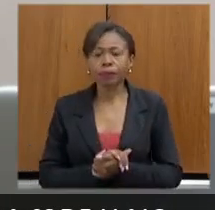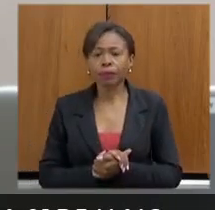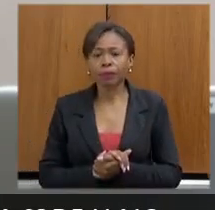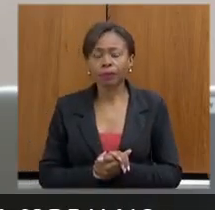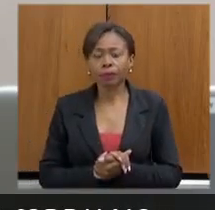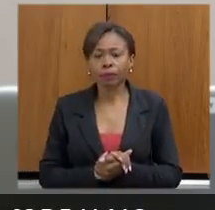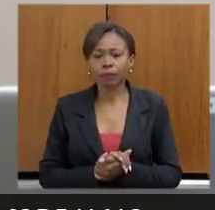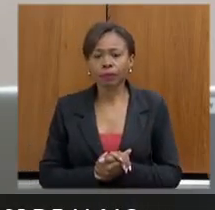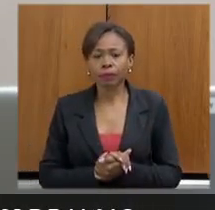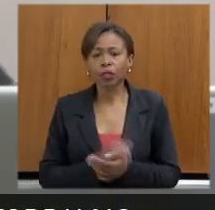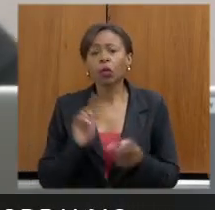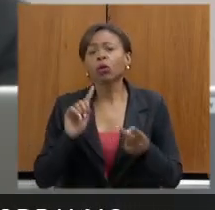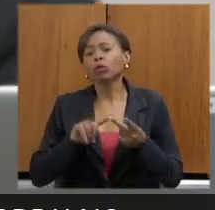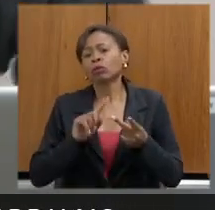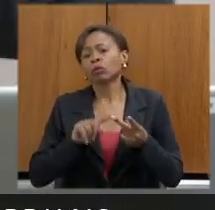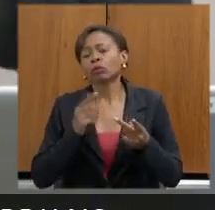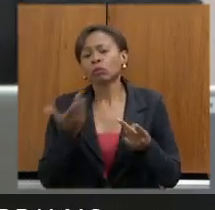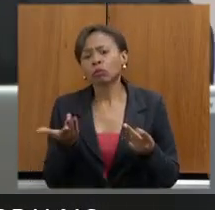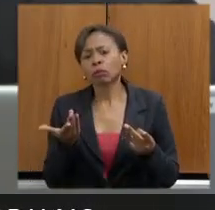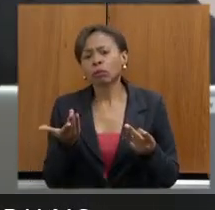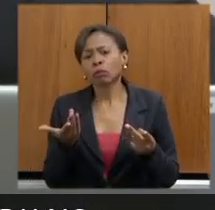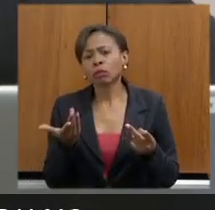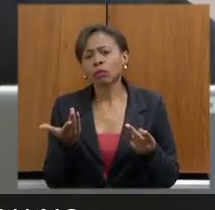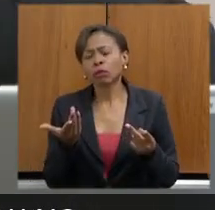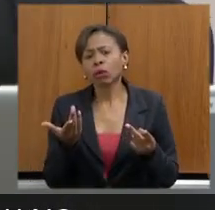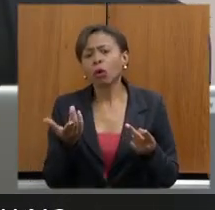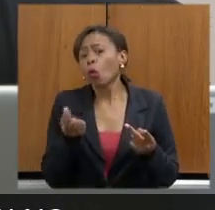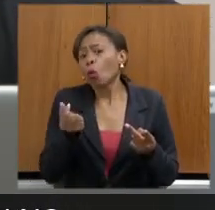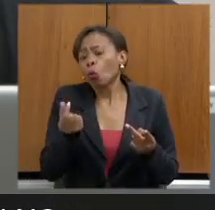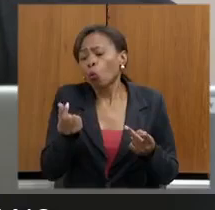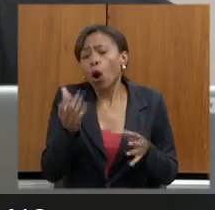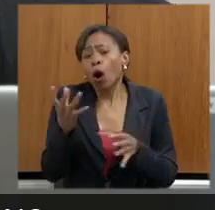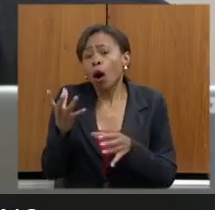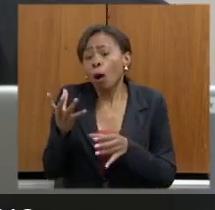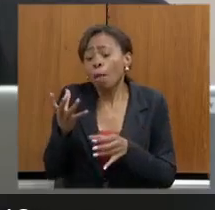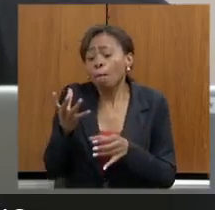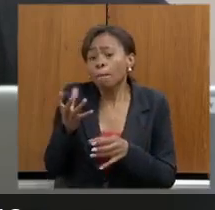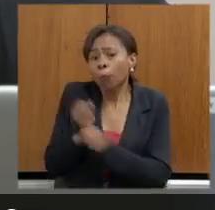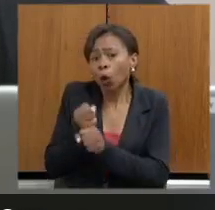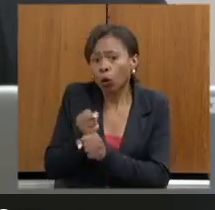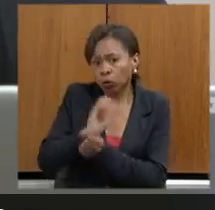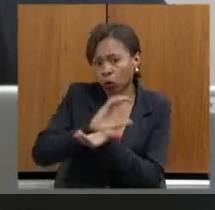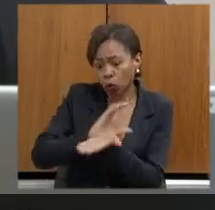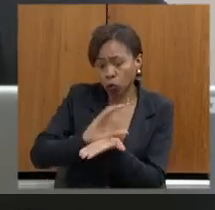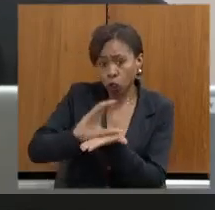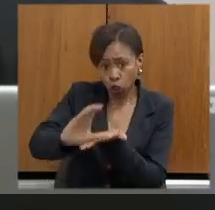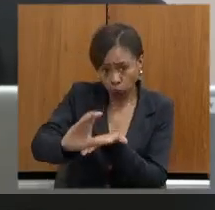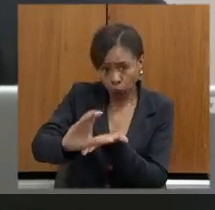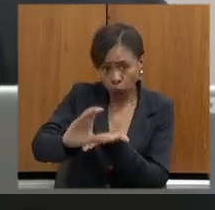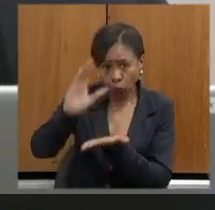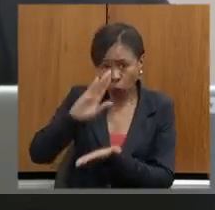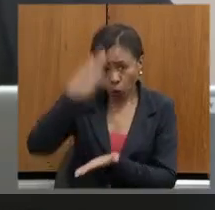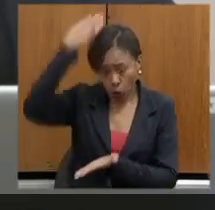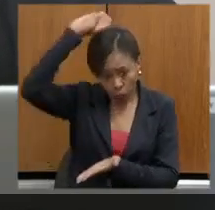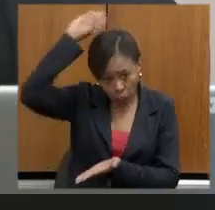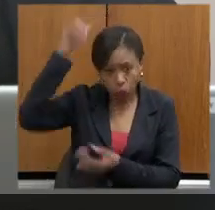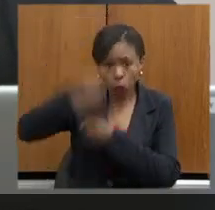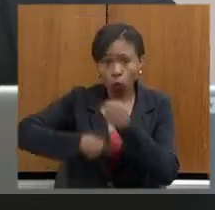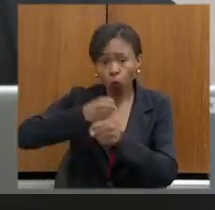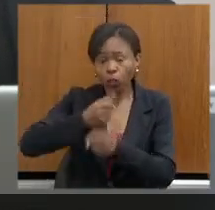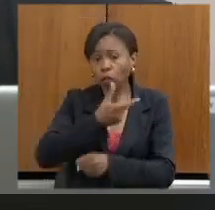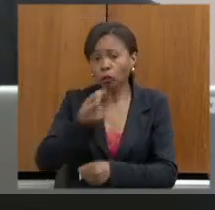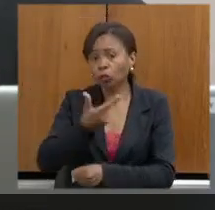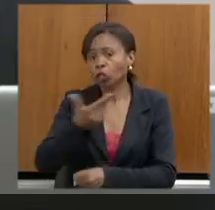é qual o valor total do investimento ao Corpo de Bombeiros está em 2022